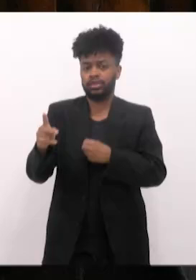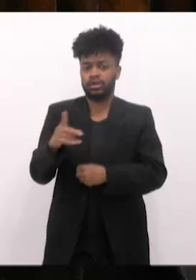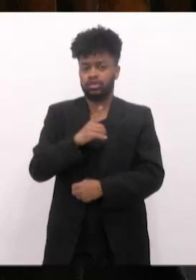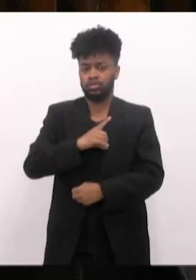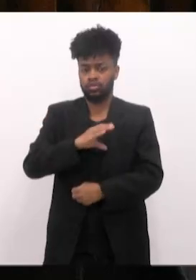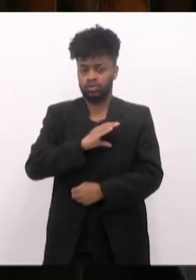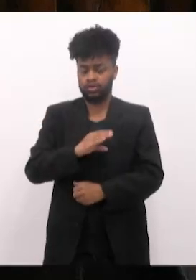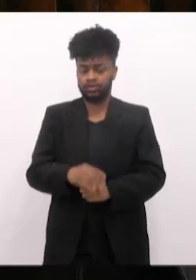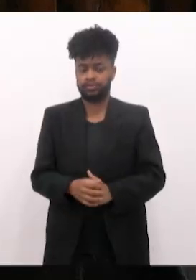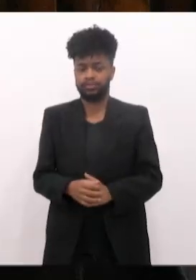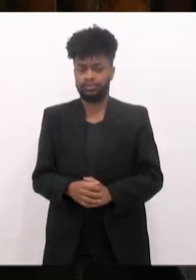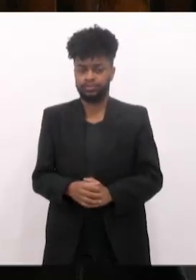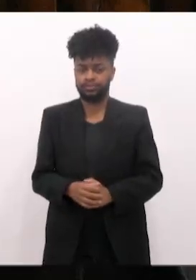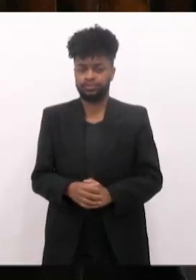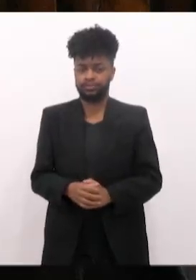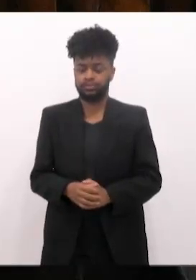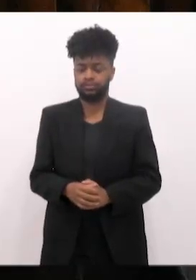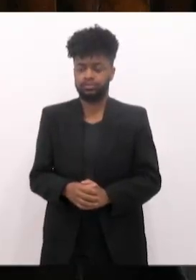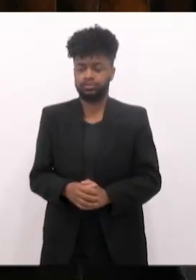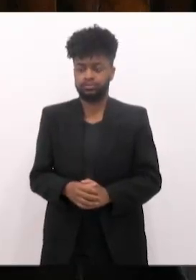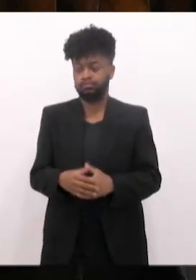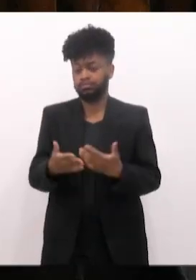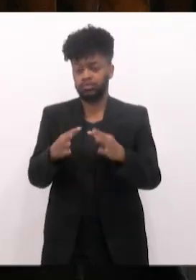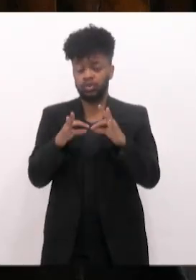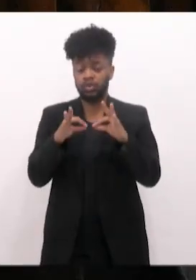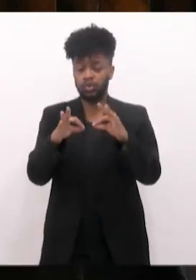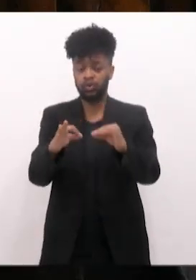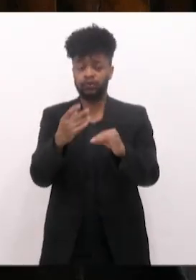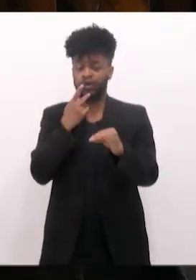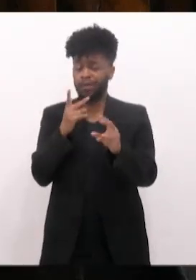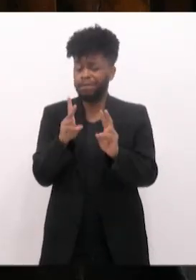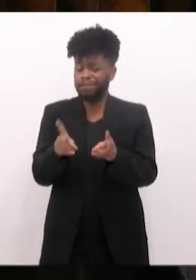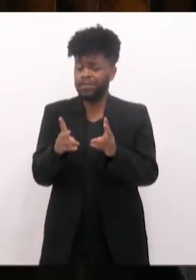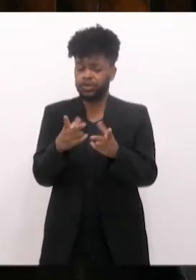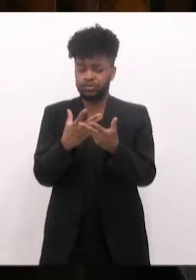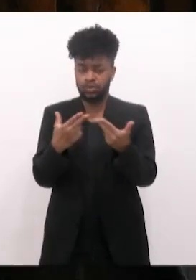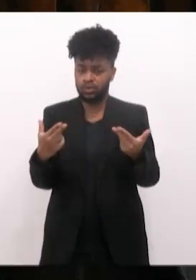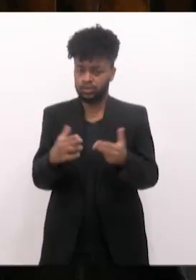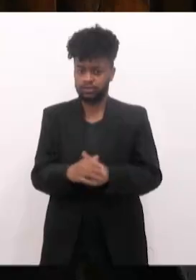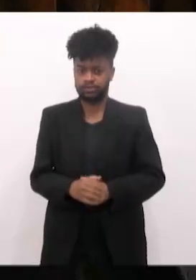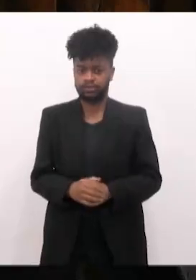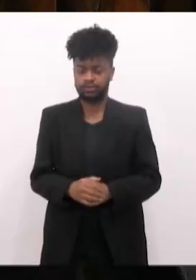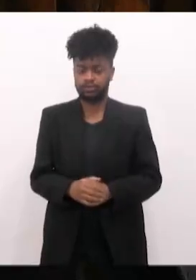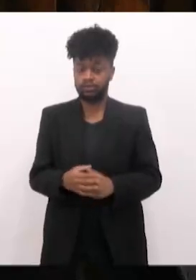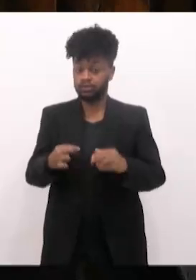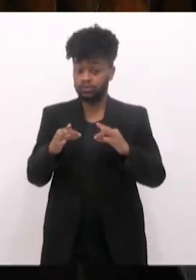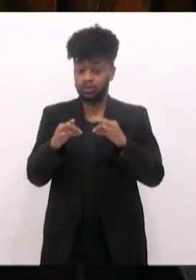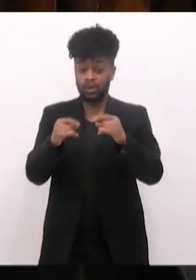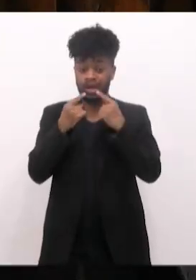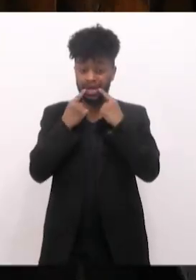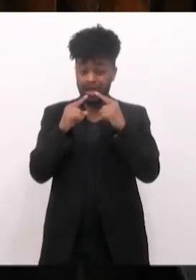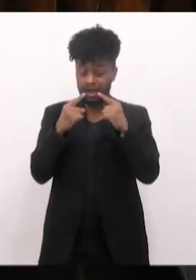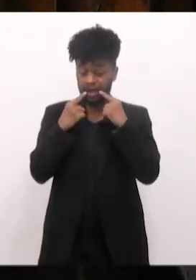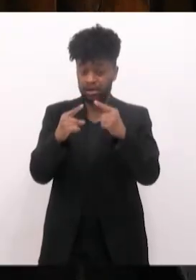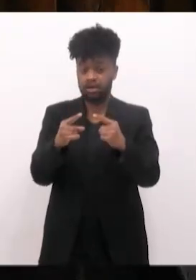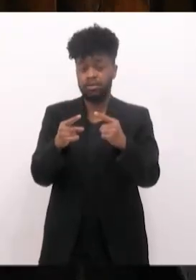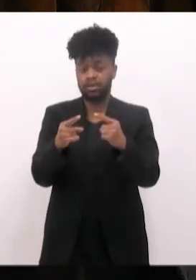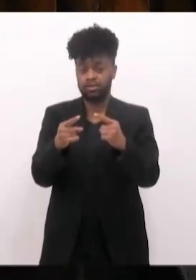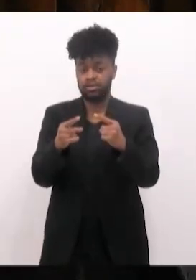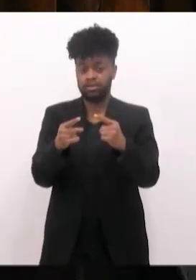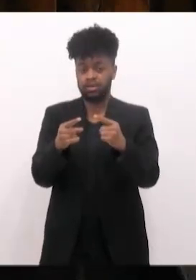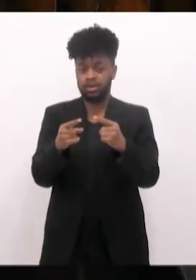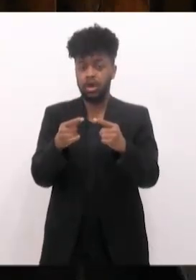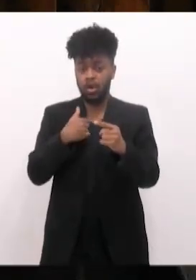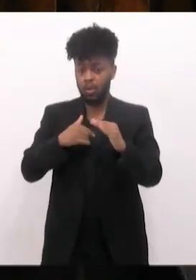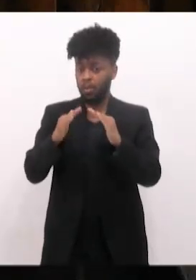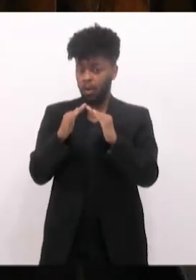Caxias. E foi unânime, unânime, todos reclamando. Eu moro